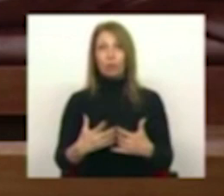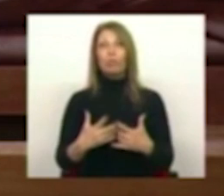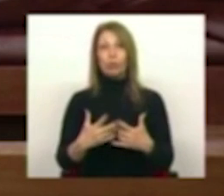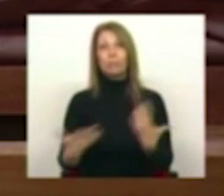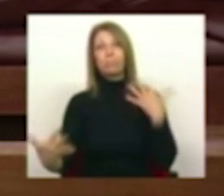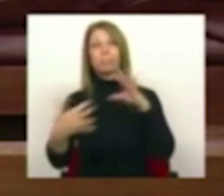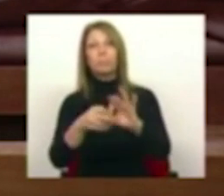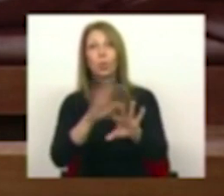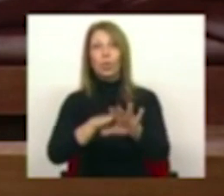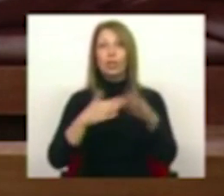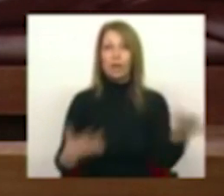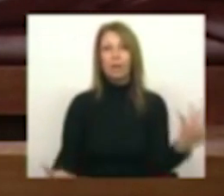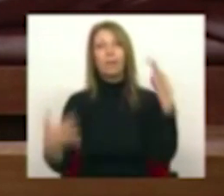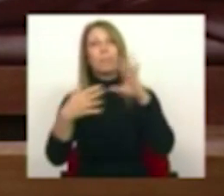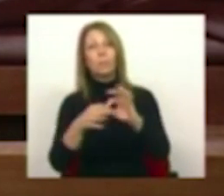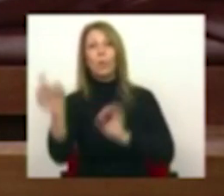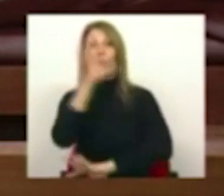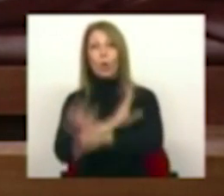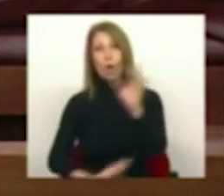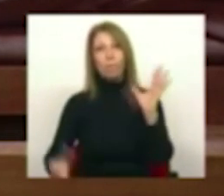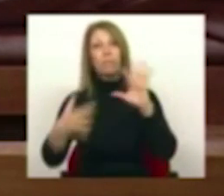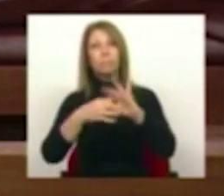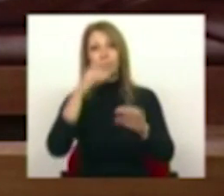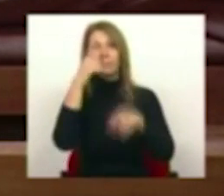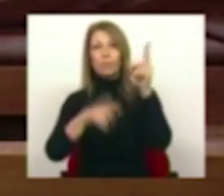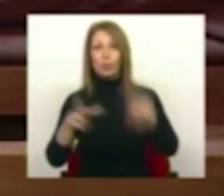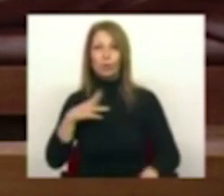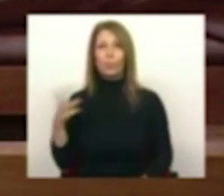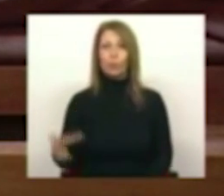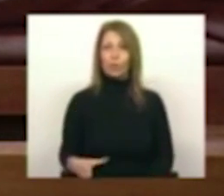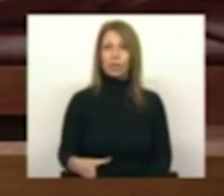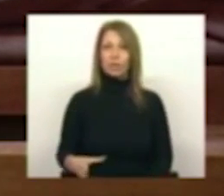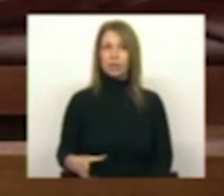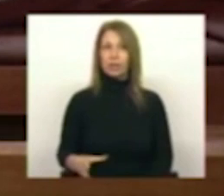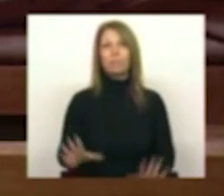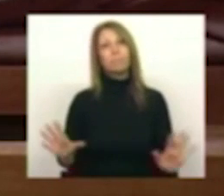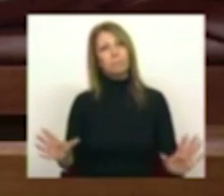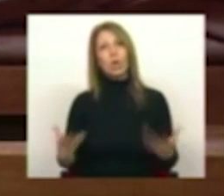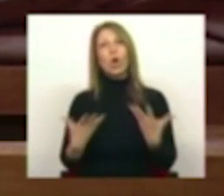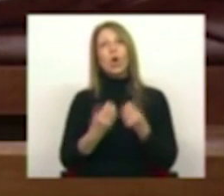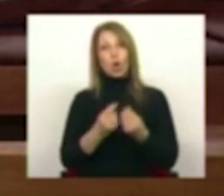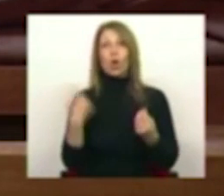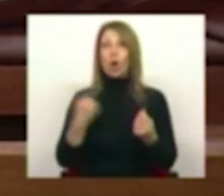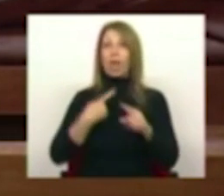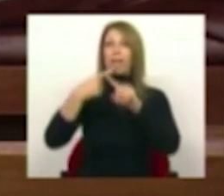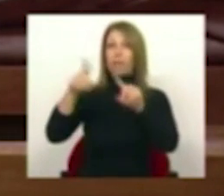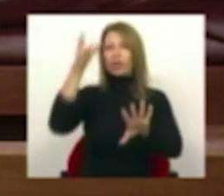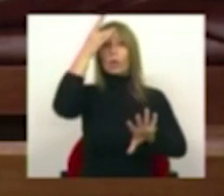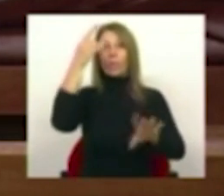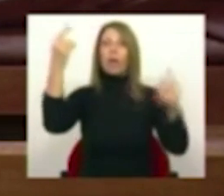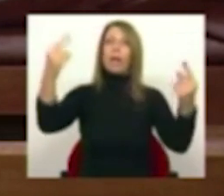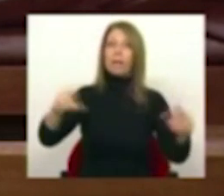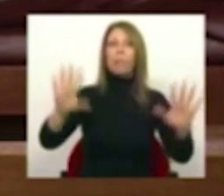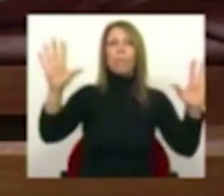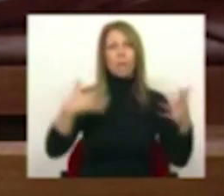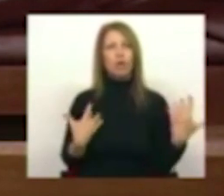com a Europa, de convergência com as portuguesas. Une-nos nas nossas diferenças essa vontade de termos um país